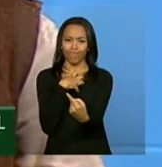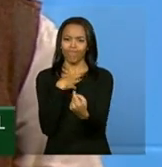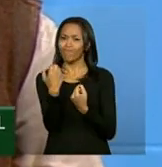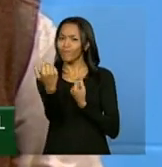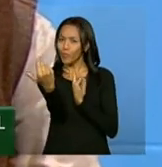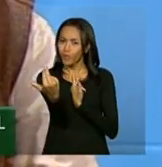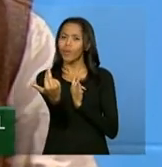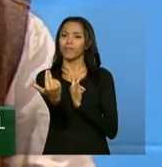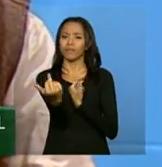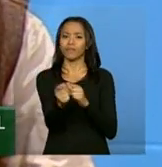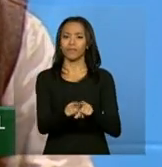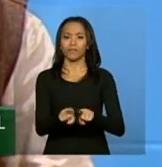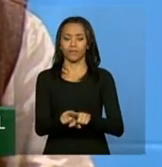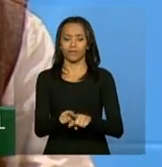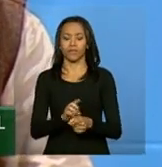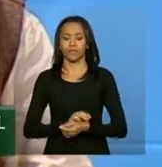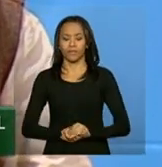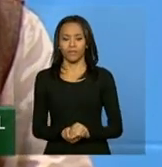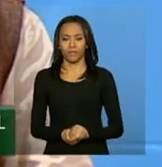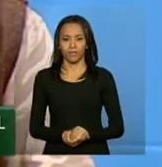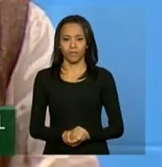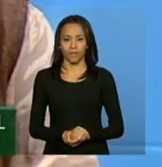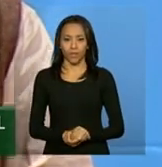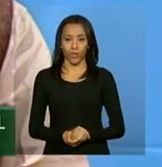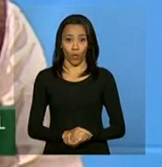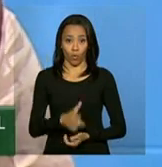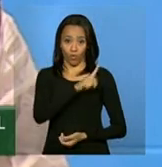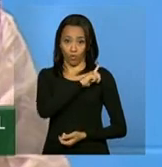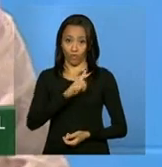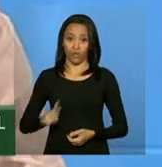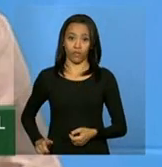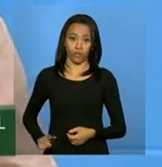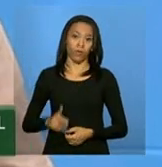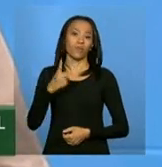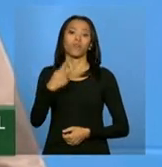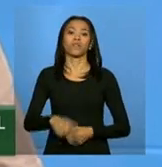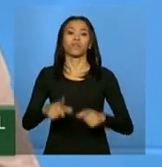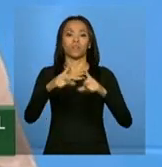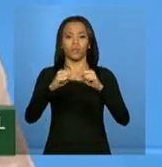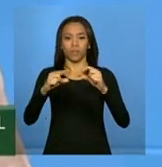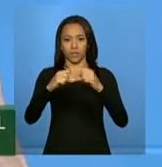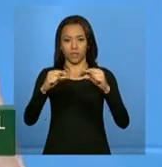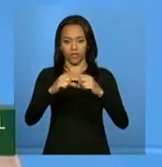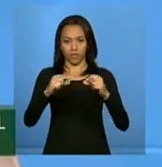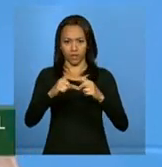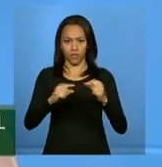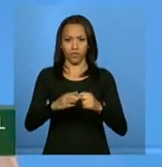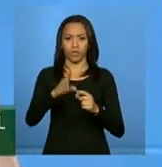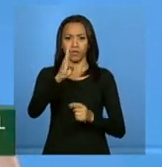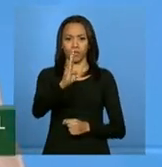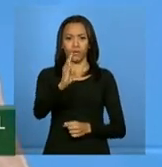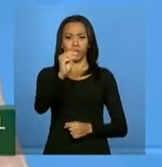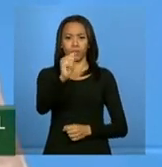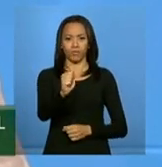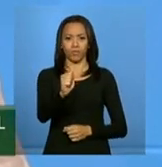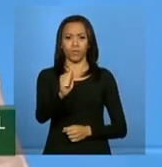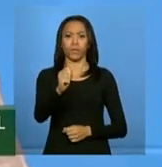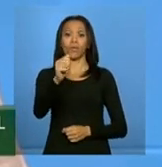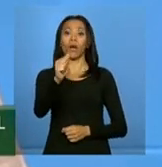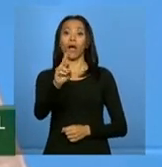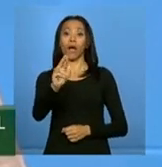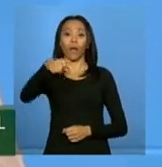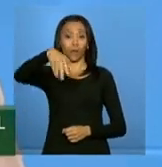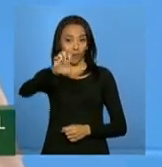com o governador de Brasília, Cristóvão Buarque, podemos dizer que é o pai do